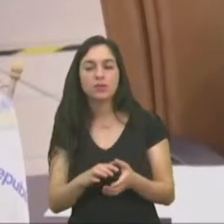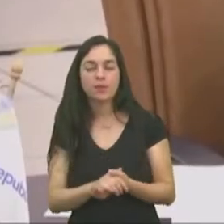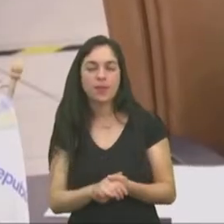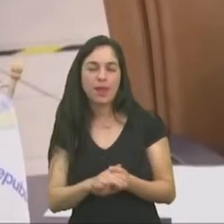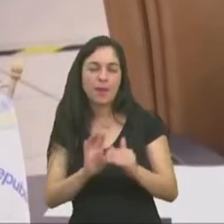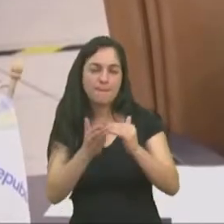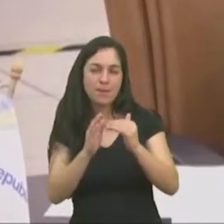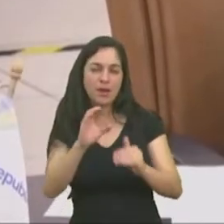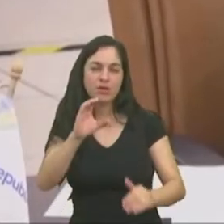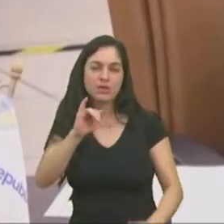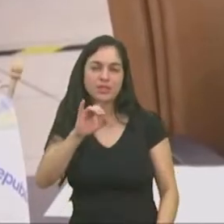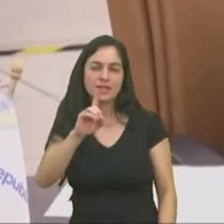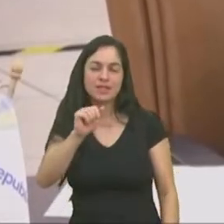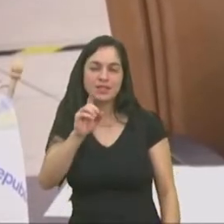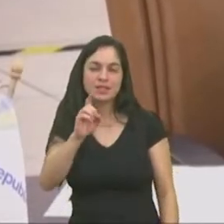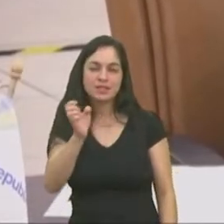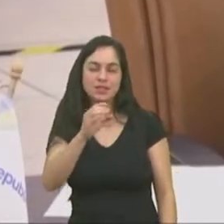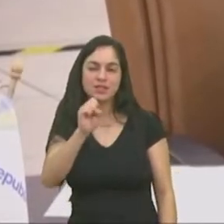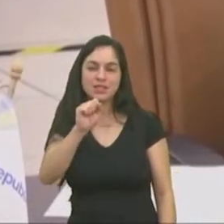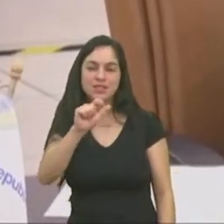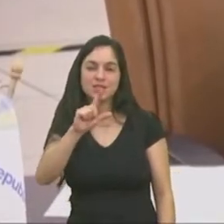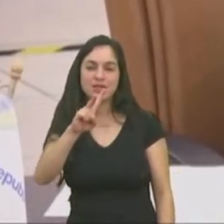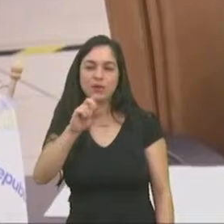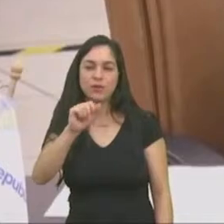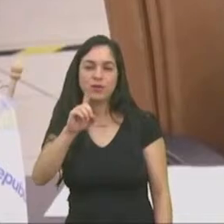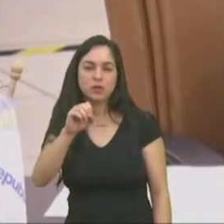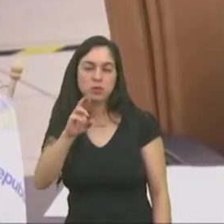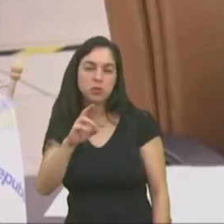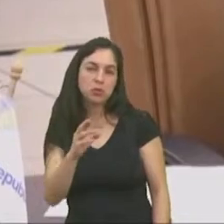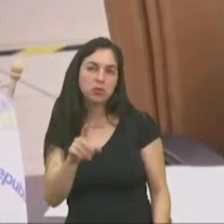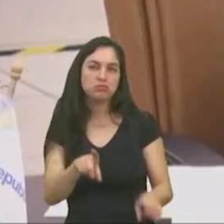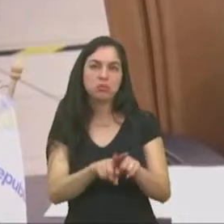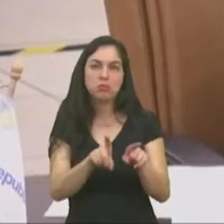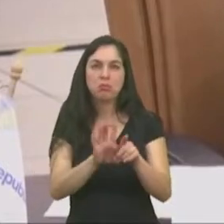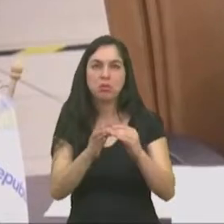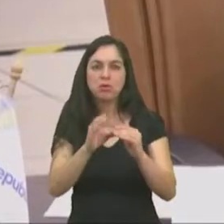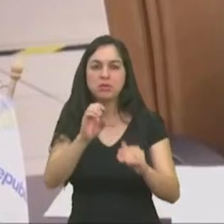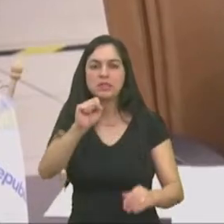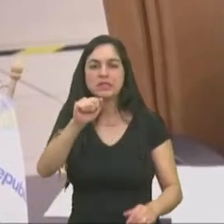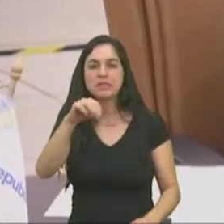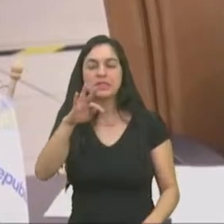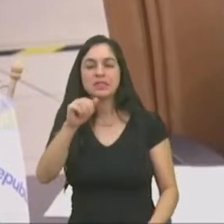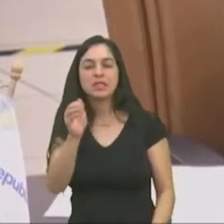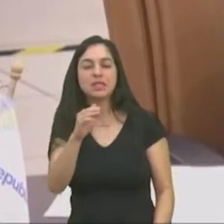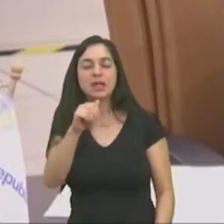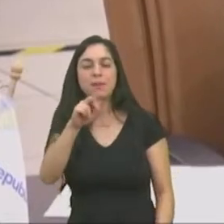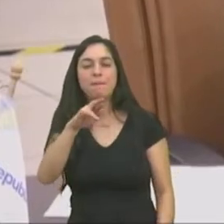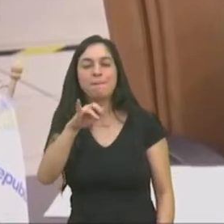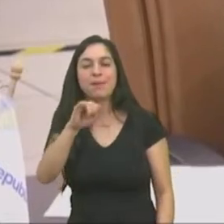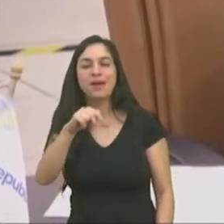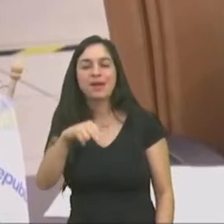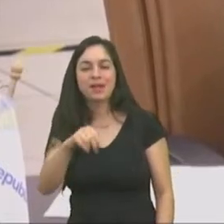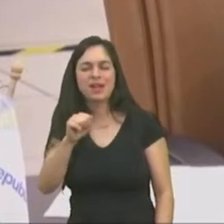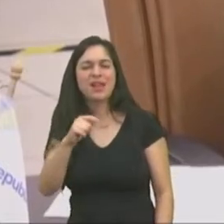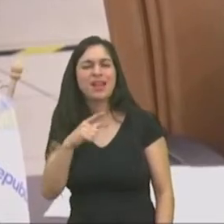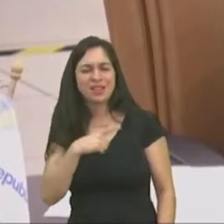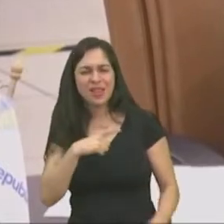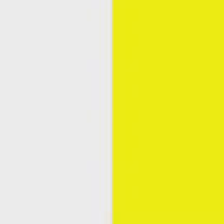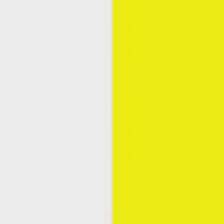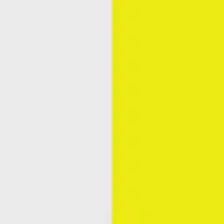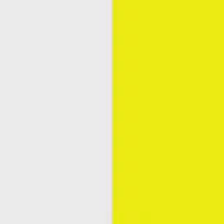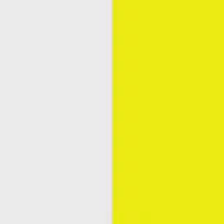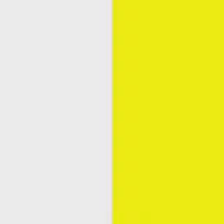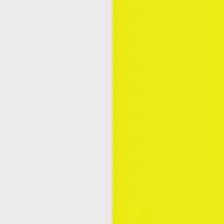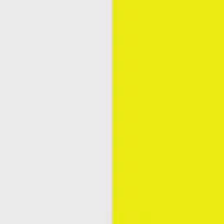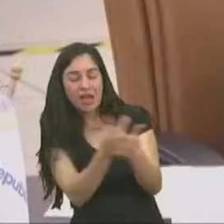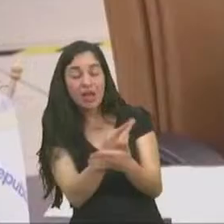de Salvador, aquela região minha ali, Santa Marina, existe muitos imóveis ali irregular, inclusive